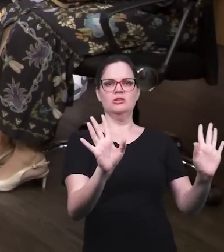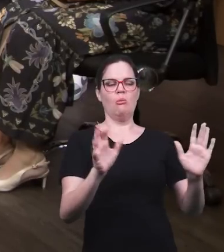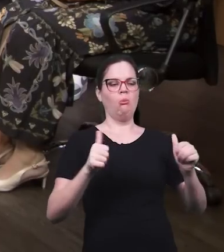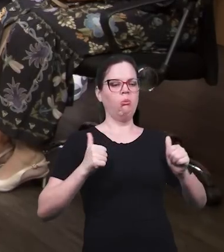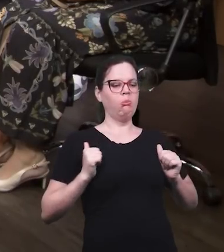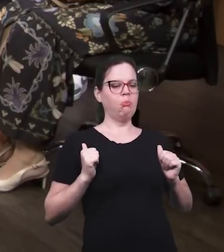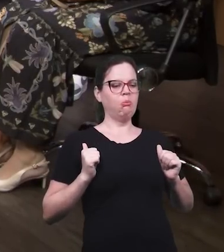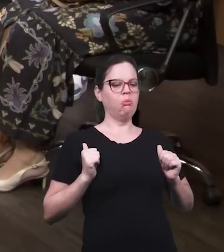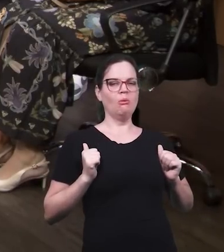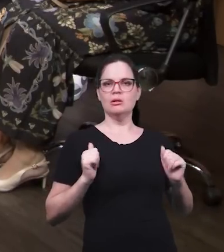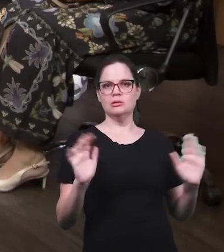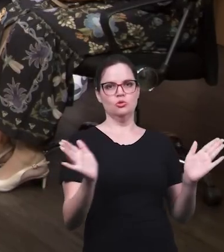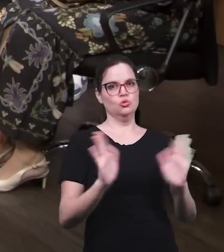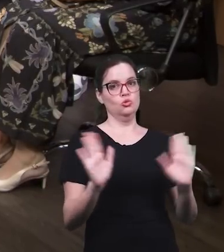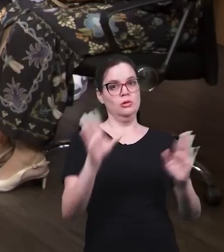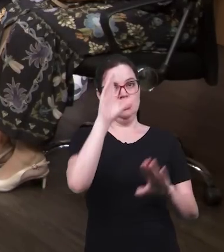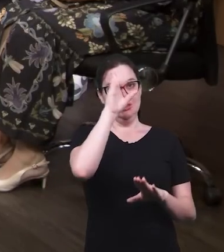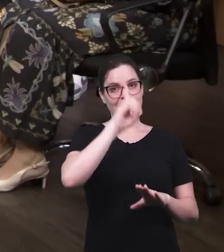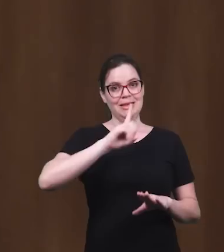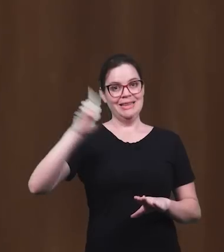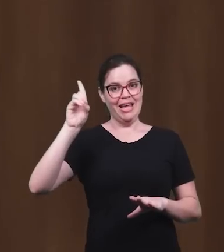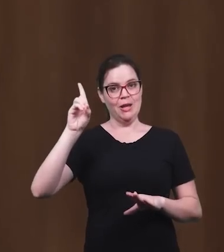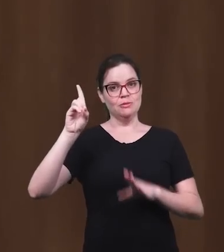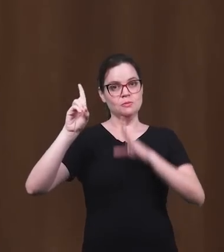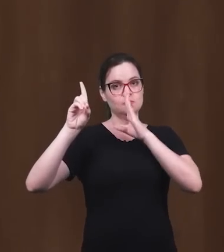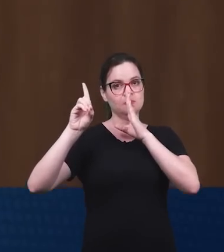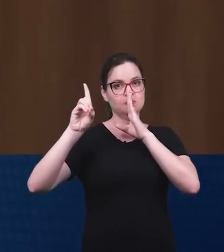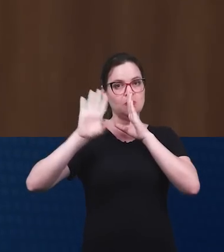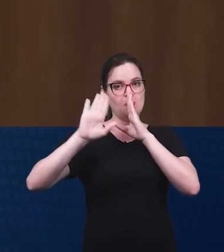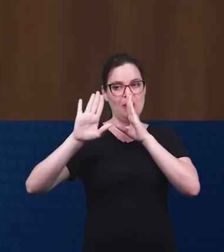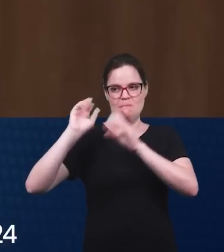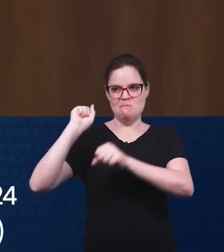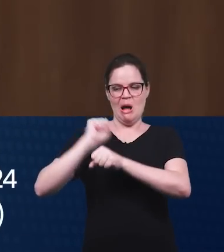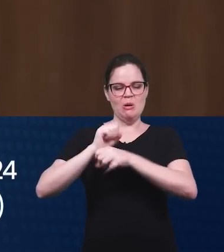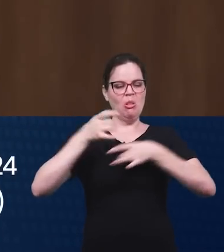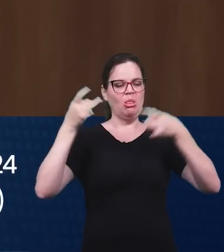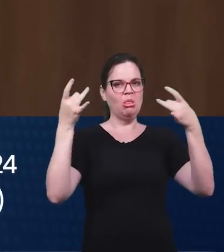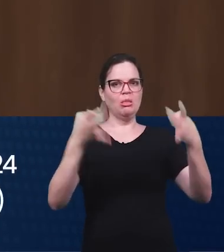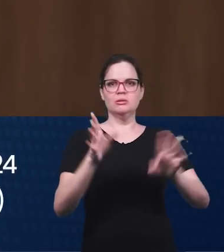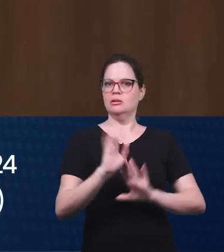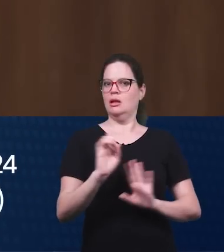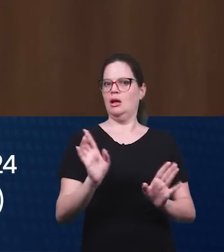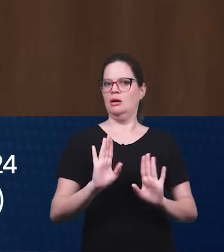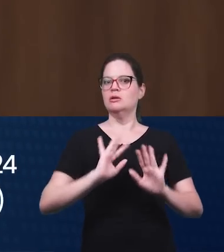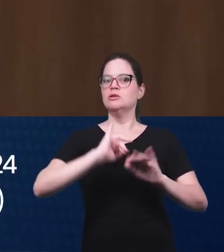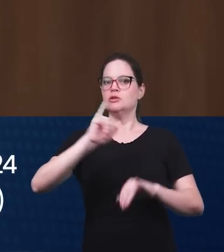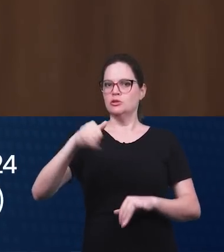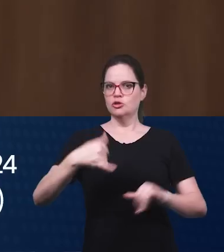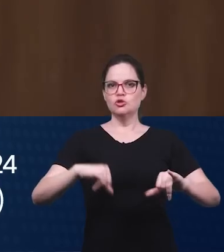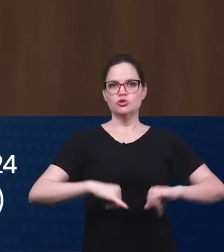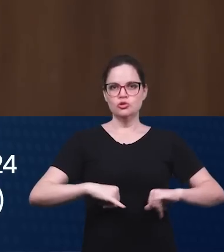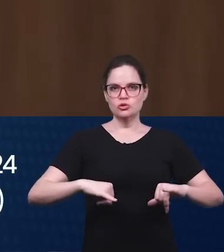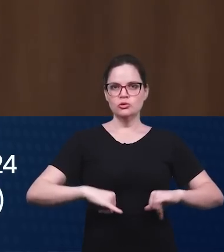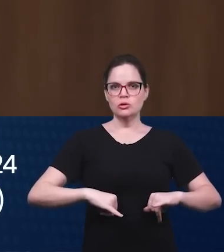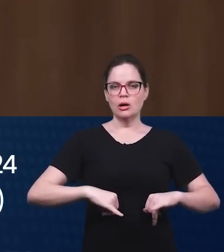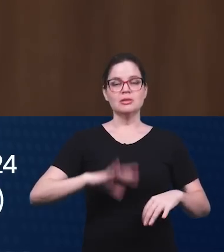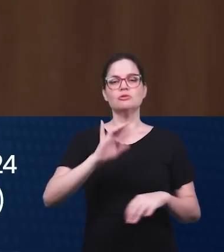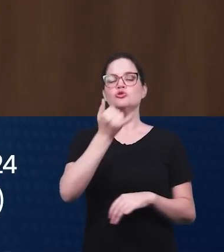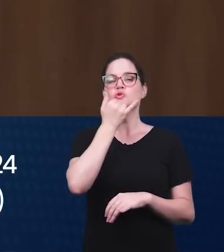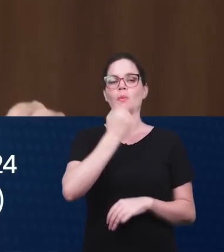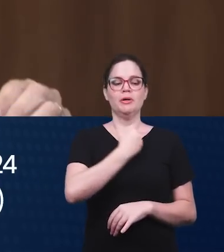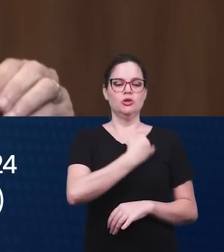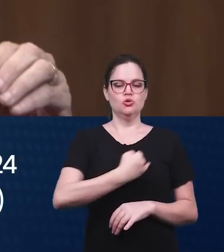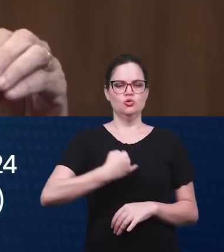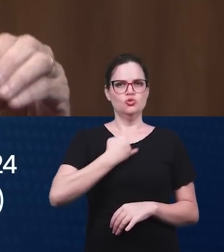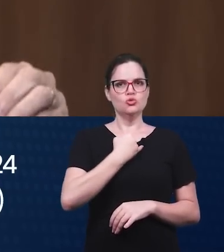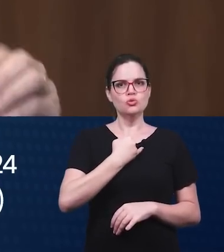com inatividade. Deus está em silêncio, mas não está parado. João fala isso. E houve silêncio por